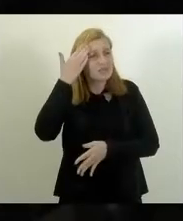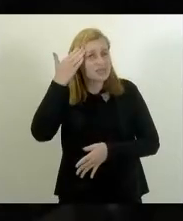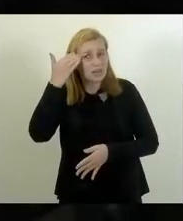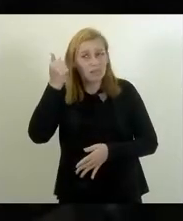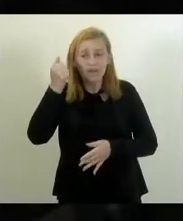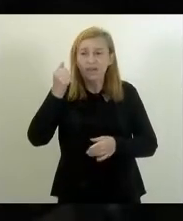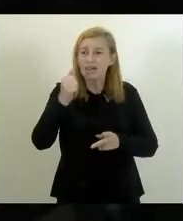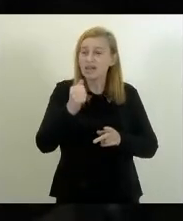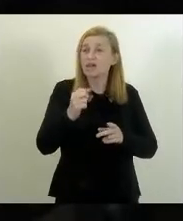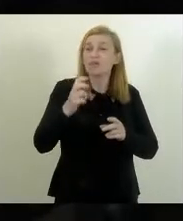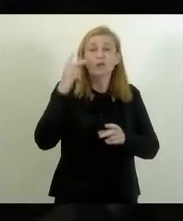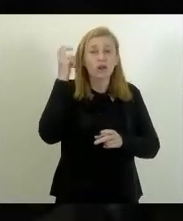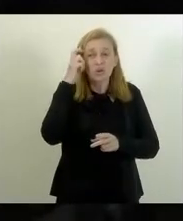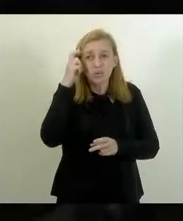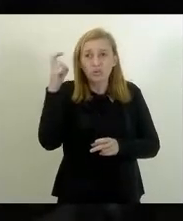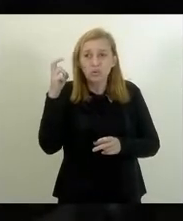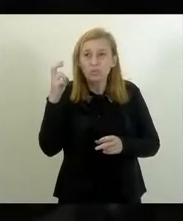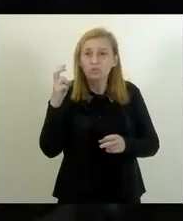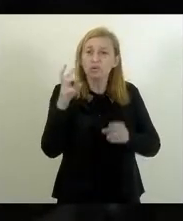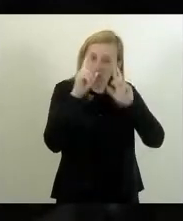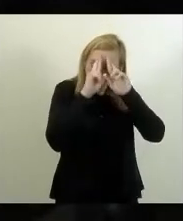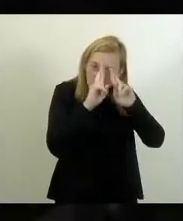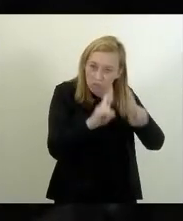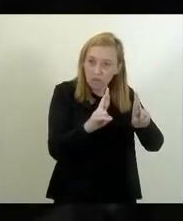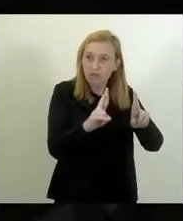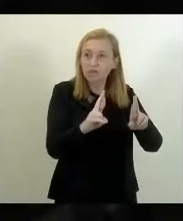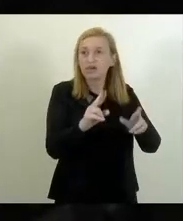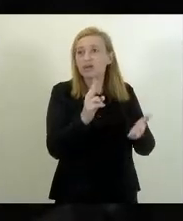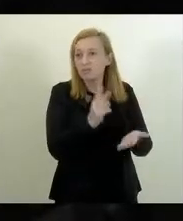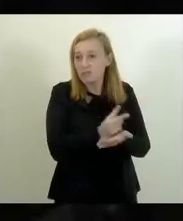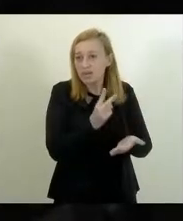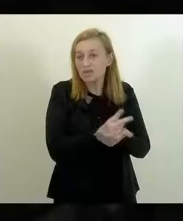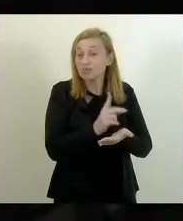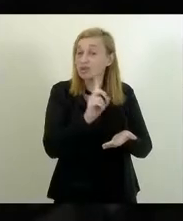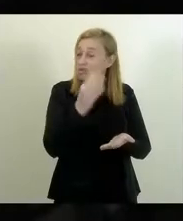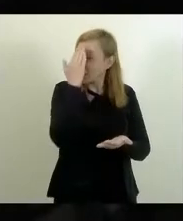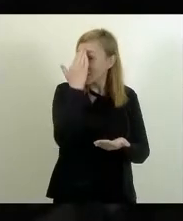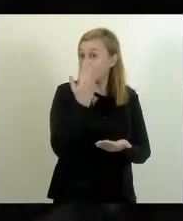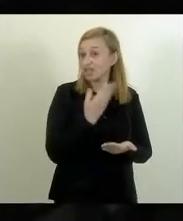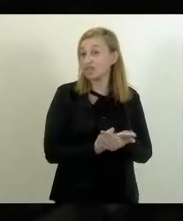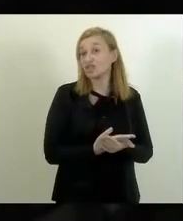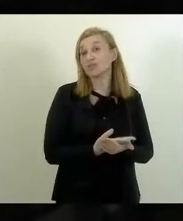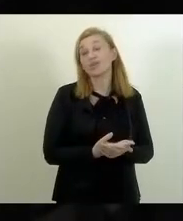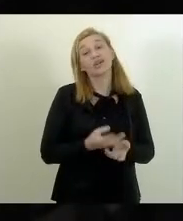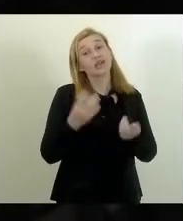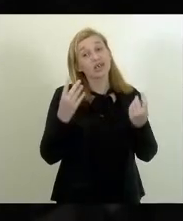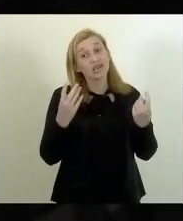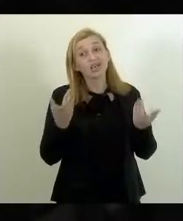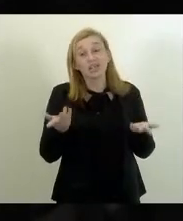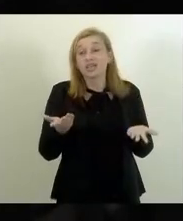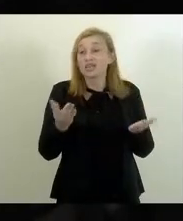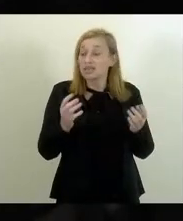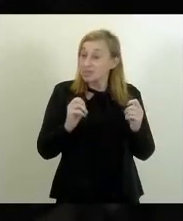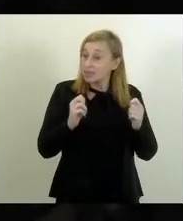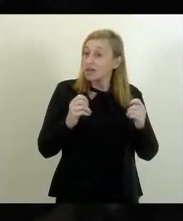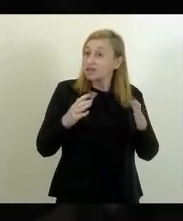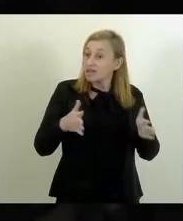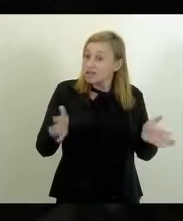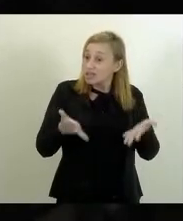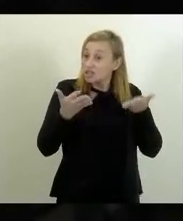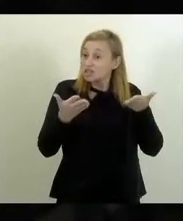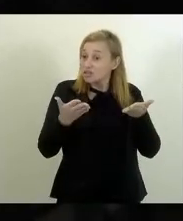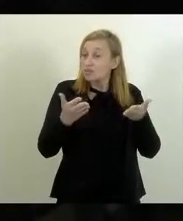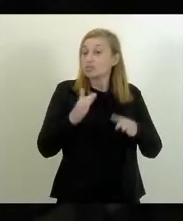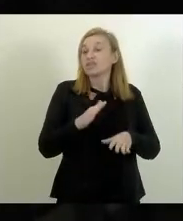pela cultura e respeitando mesmo aqueles que não creem. Eu espero que essa iniciativa se repita muito nesta